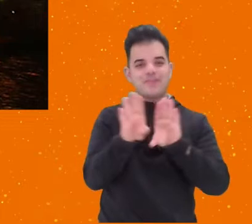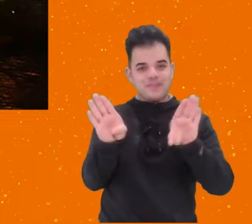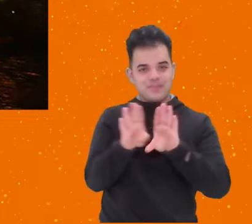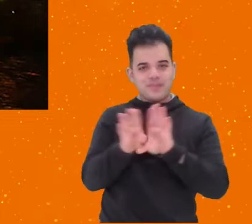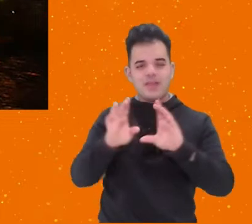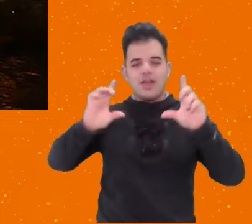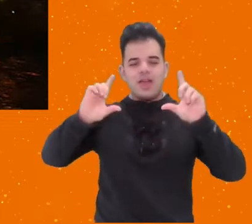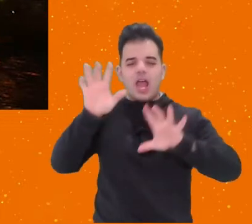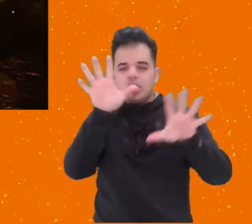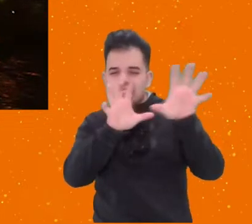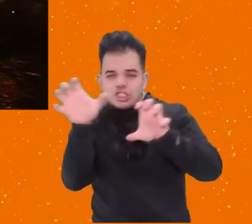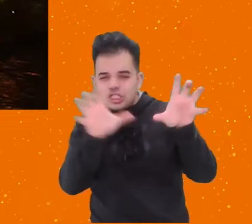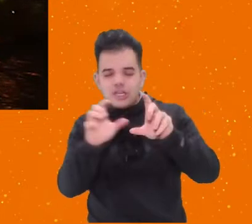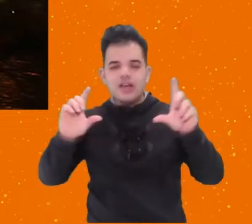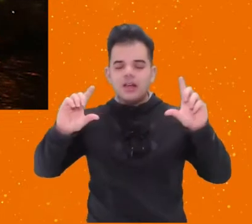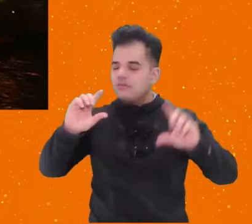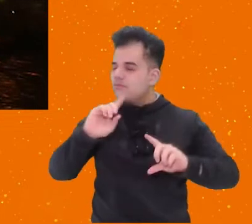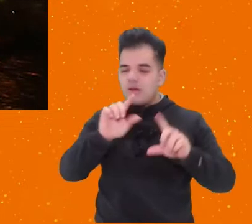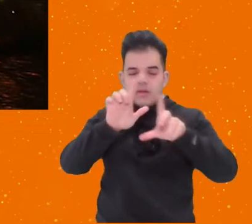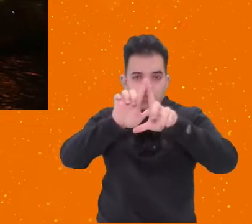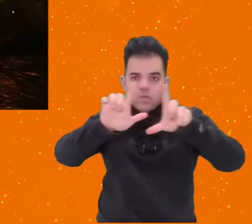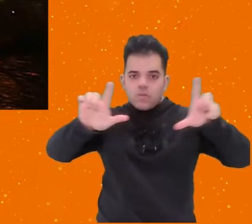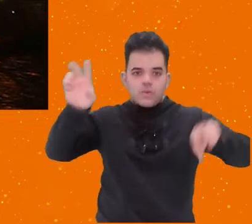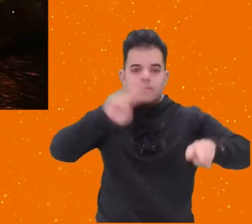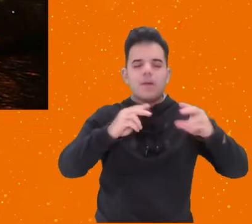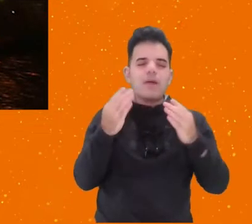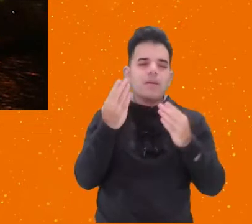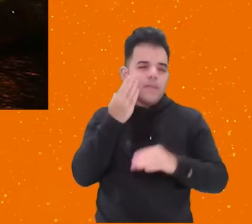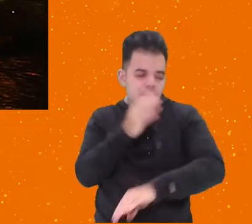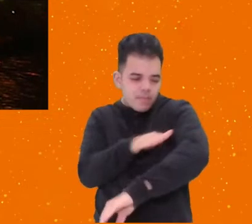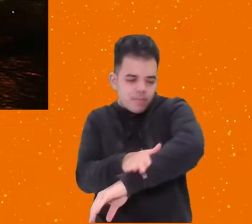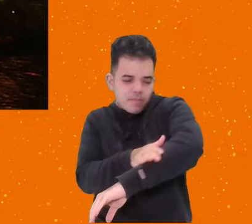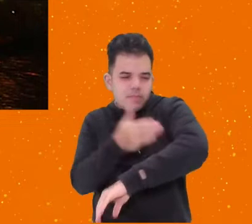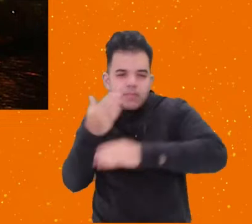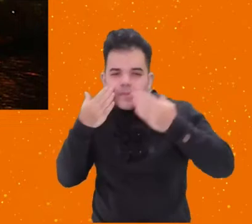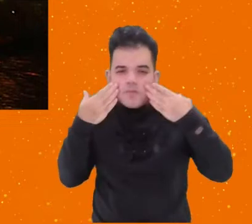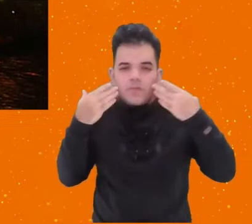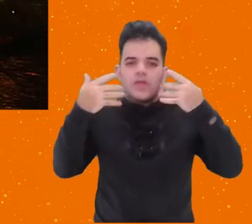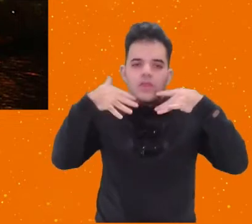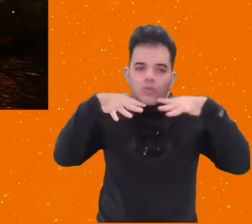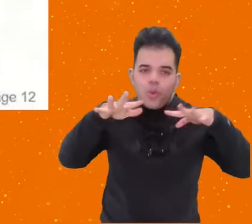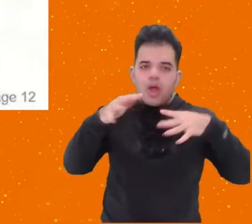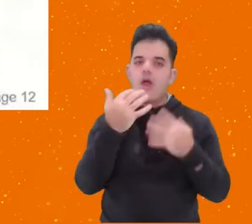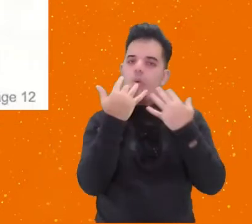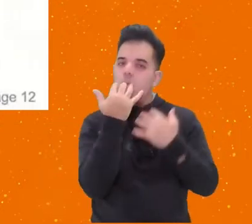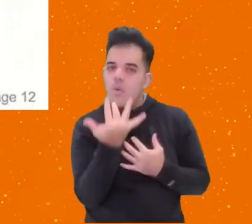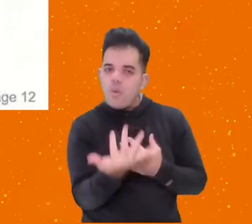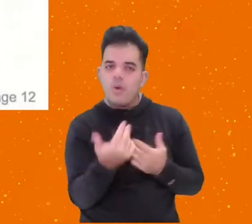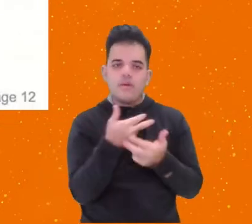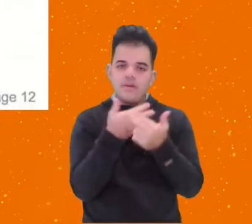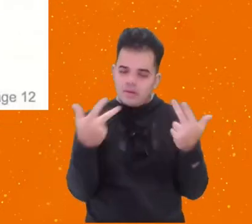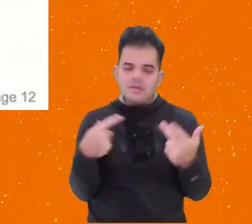ruído e a parte de tons de peles naturais e cores e tudo mais,